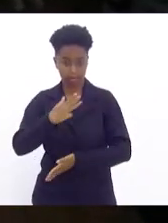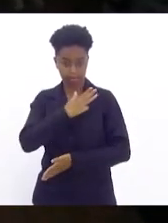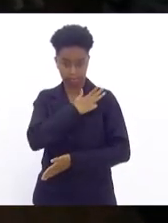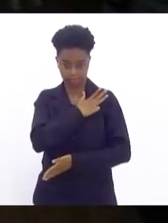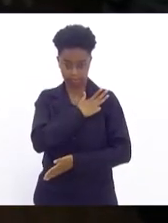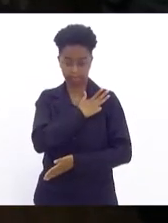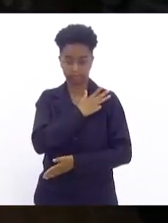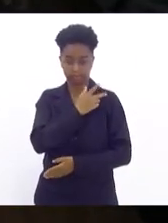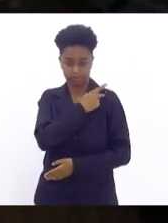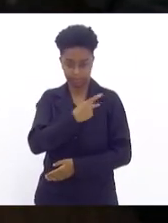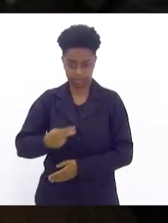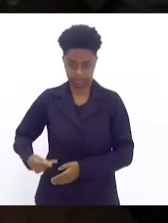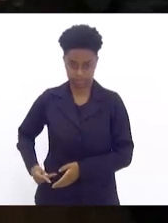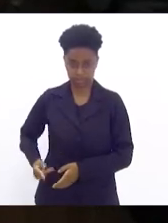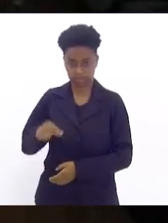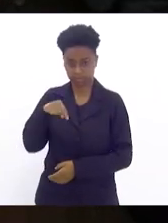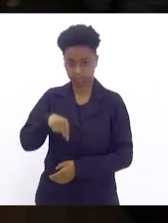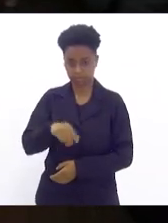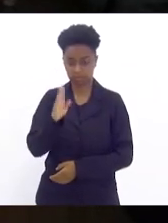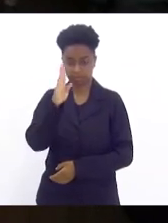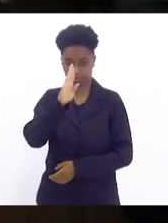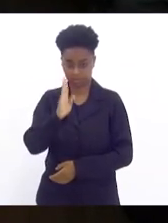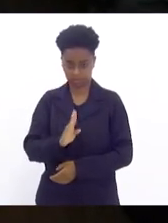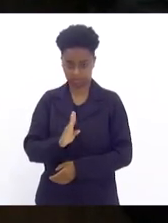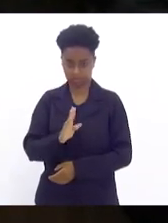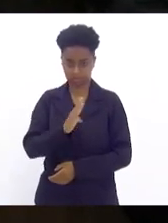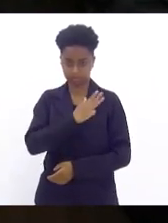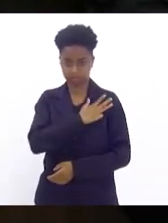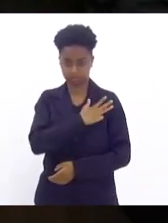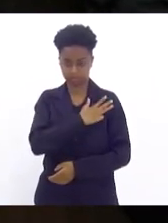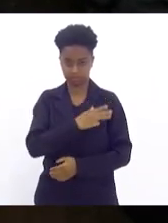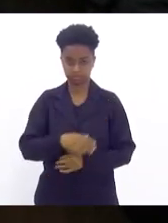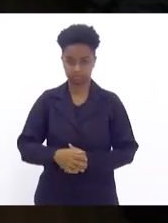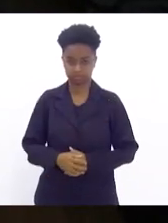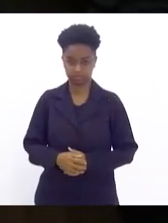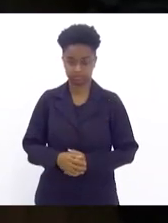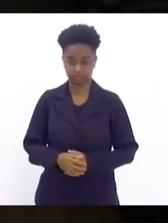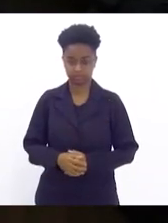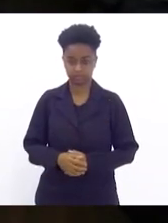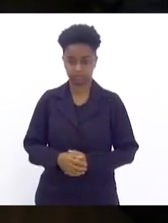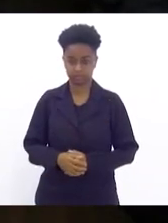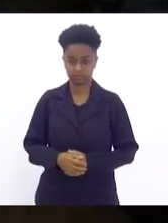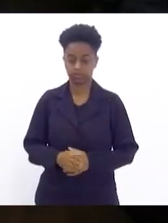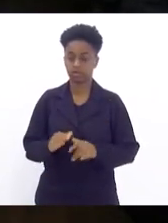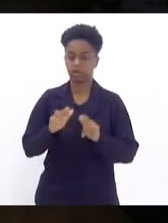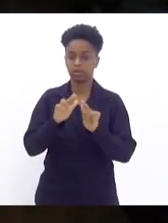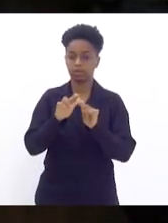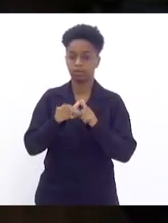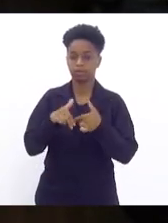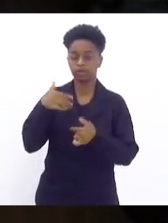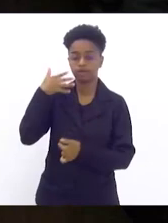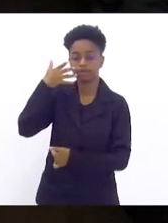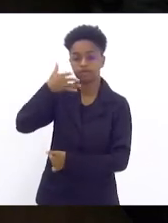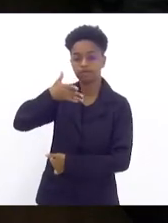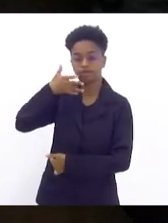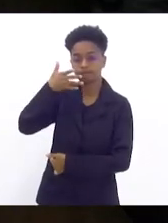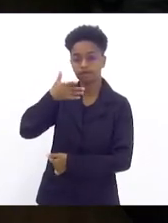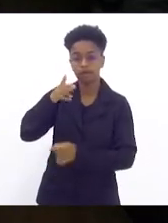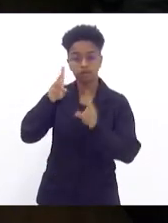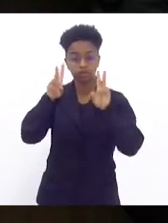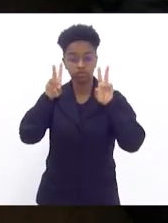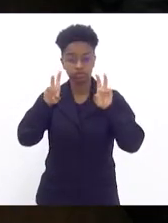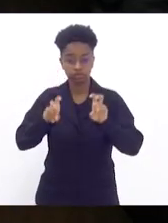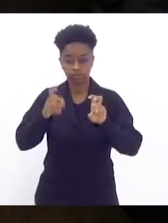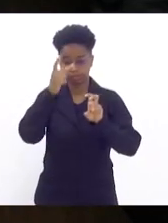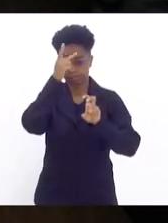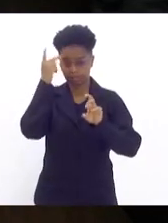Federativa do Brasil Luiz Inácio Lula da Silva pela fala sobre as pessoas